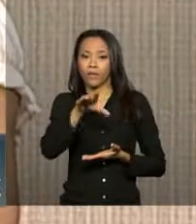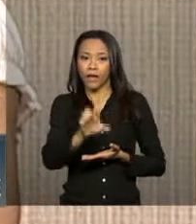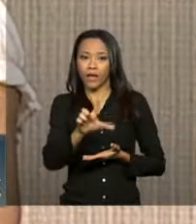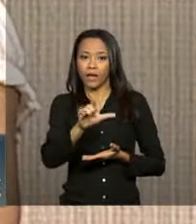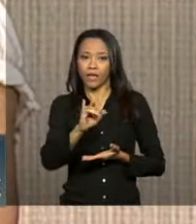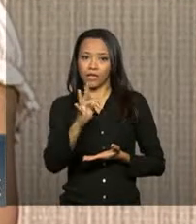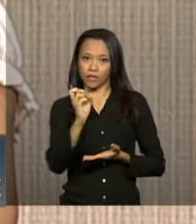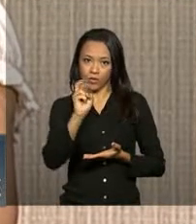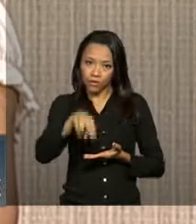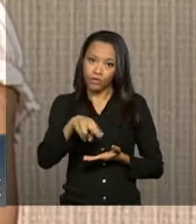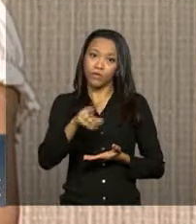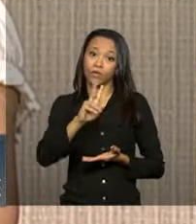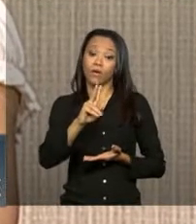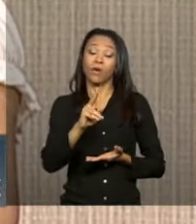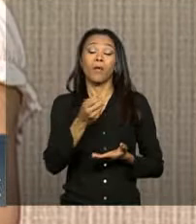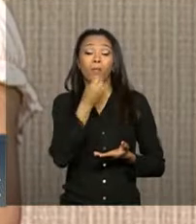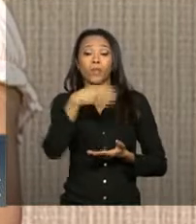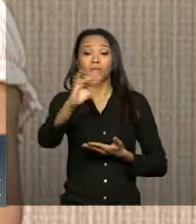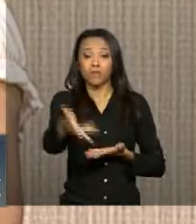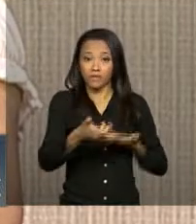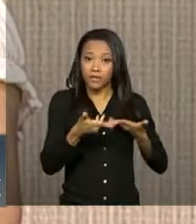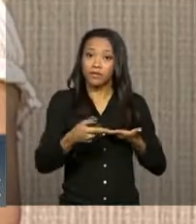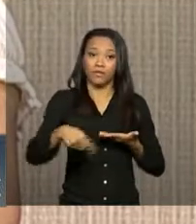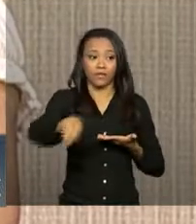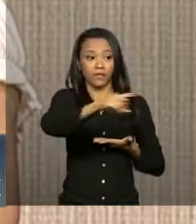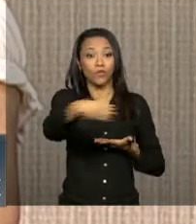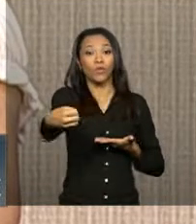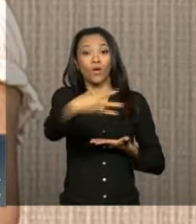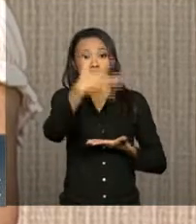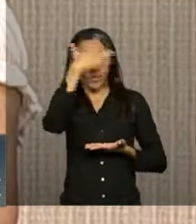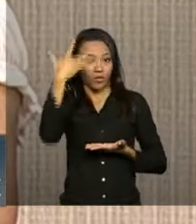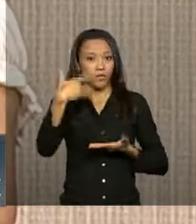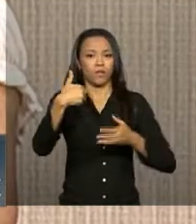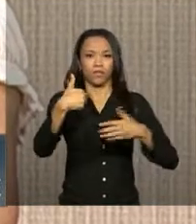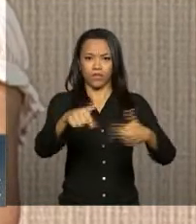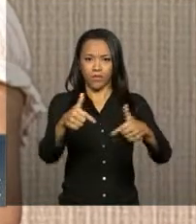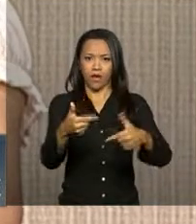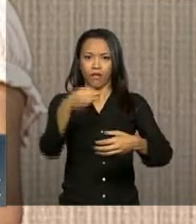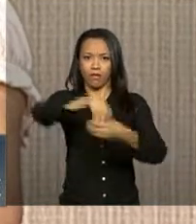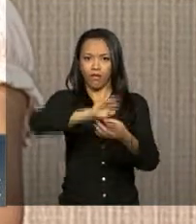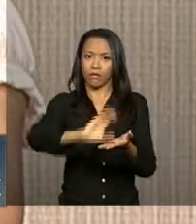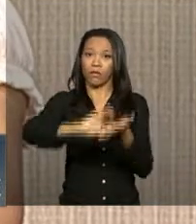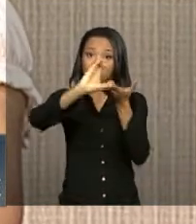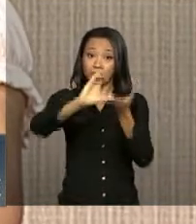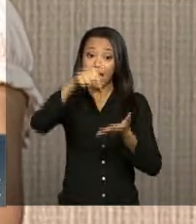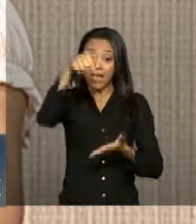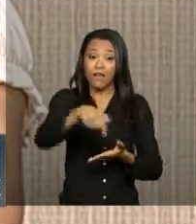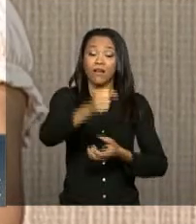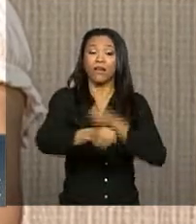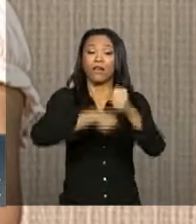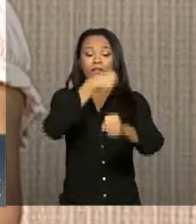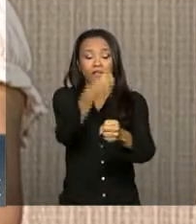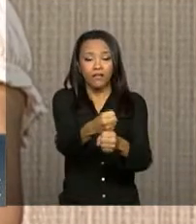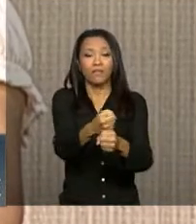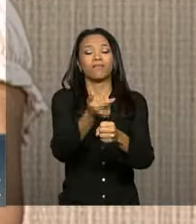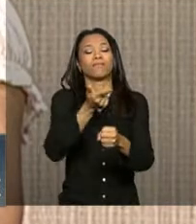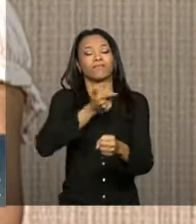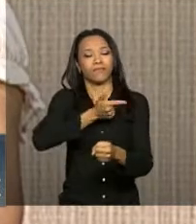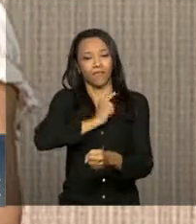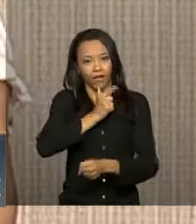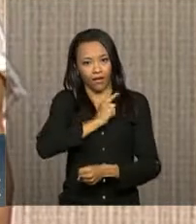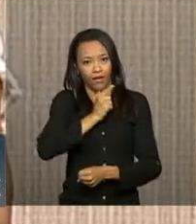fórum nacional de cereais gostaria de dar as boas vindas aos novos conselheiros esse ano nós temos é